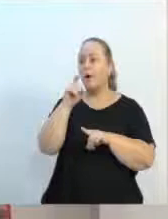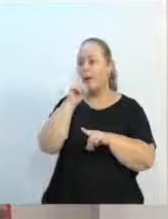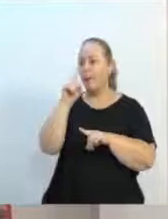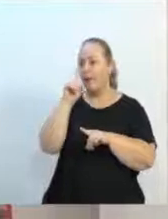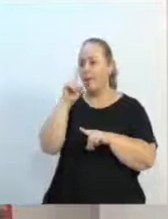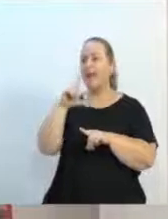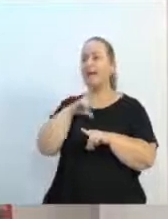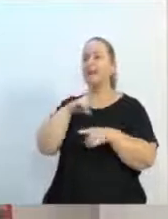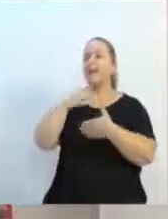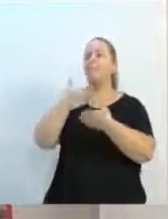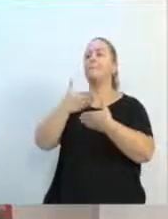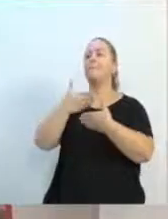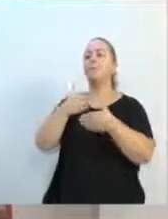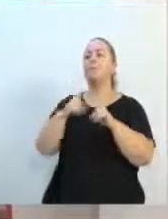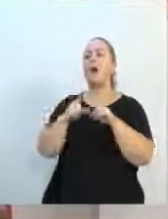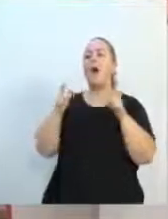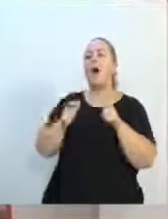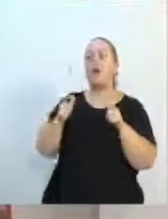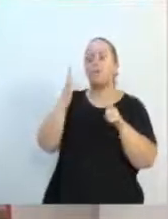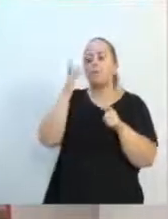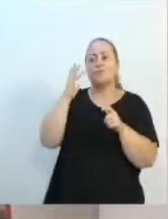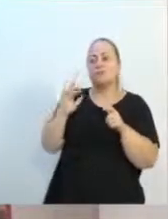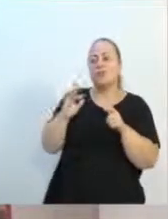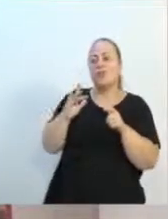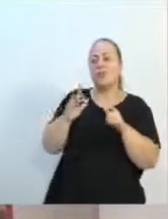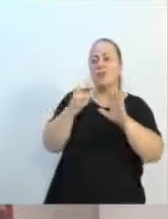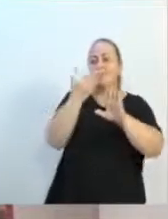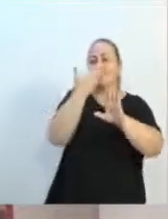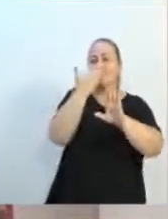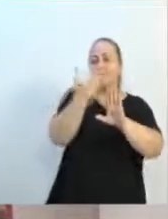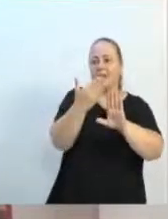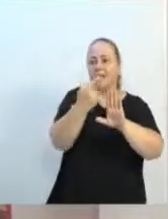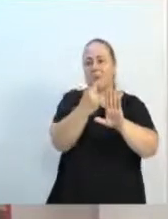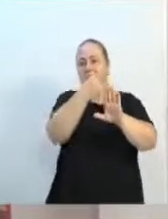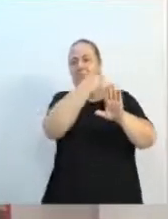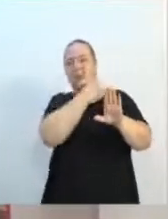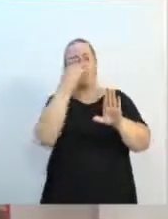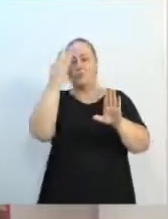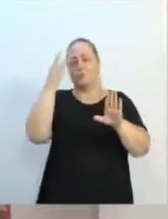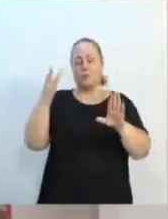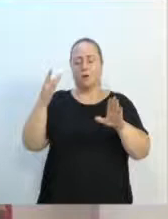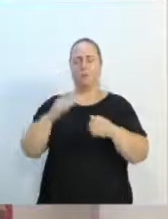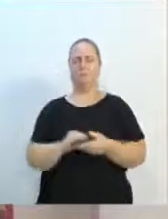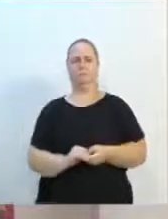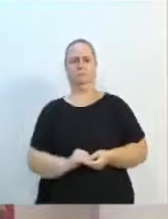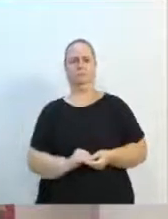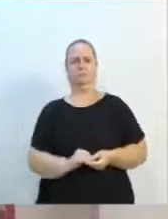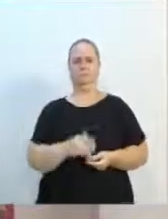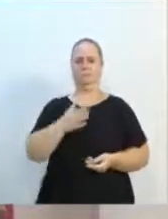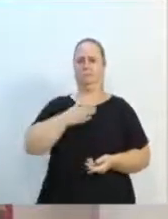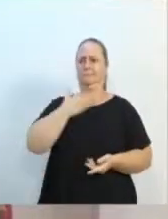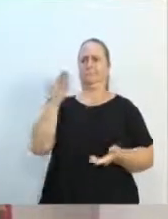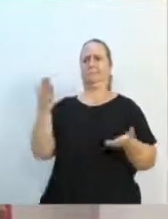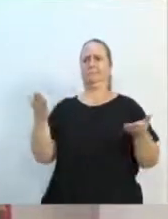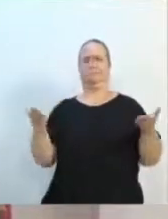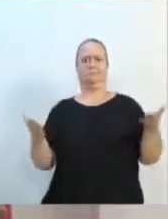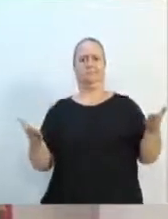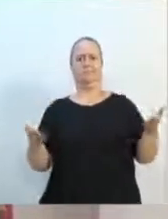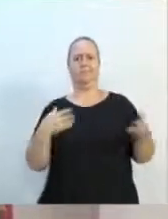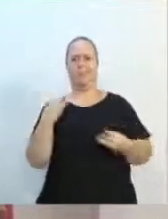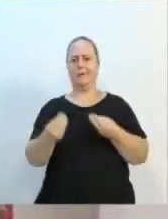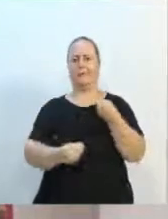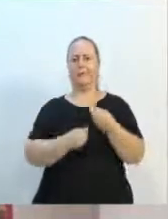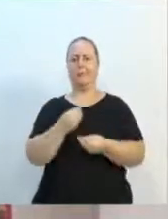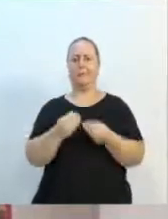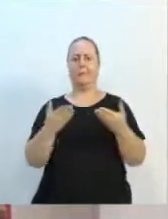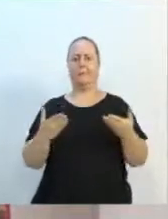ele não sabe exatamente aonde, se é na frente, se é atrás, se é do lado. Então, eu fico muito surpreso que hoje a gente tenha um